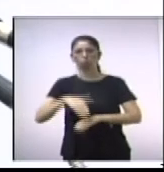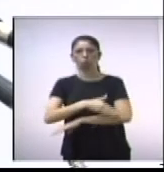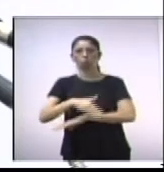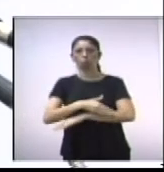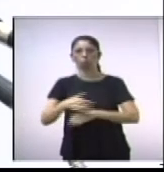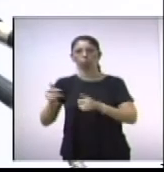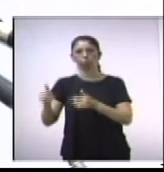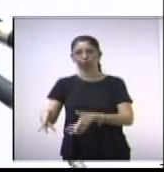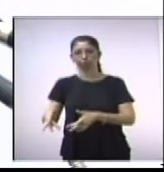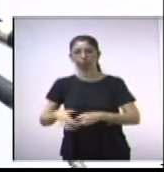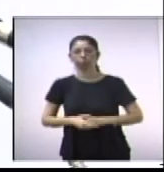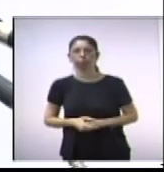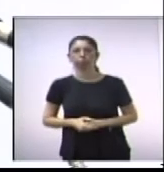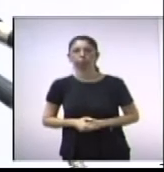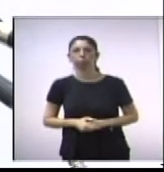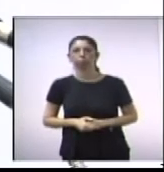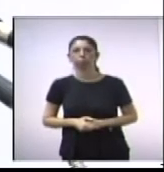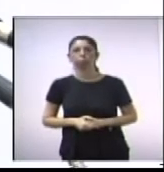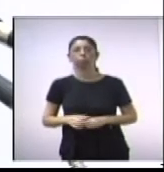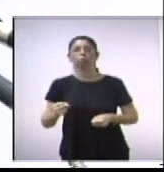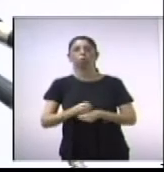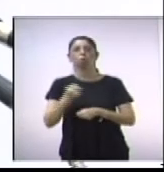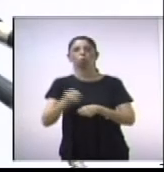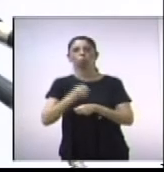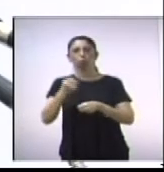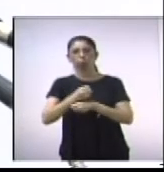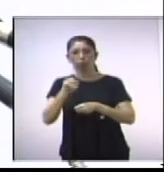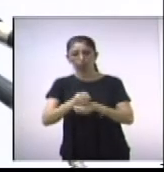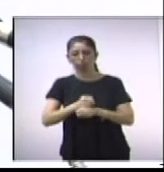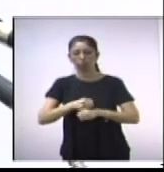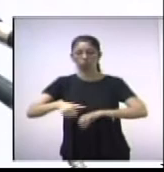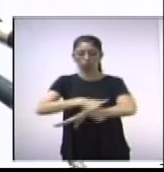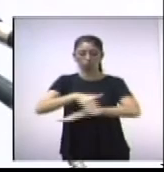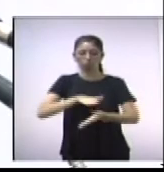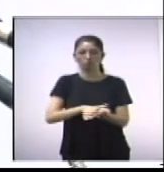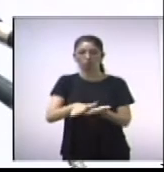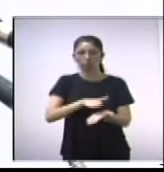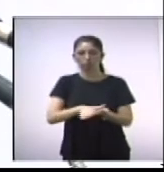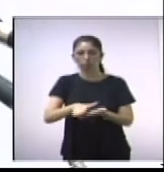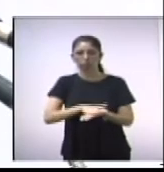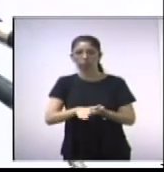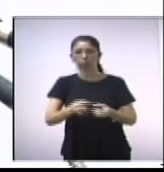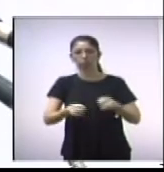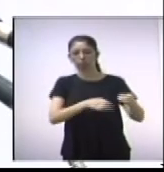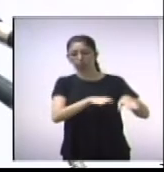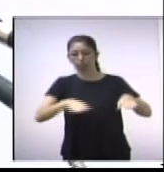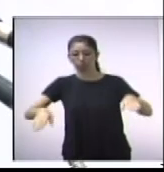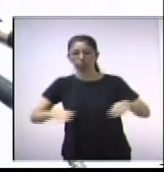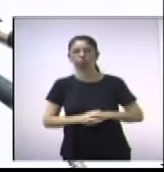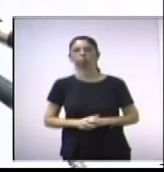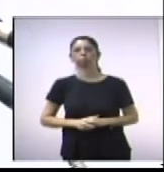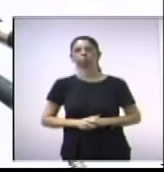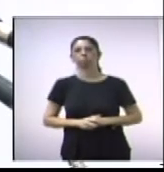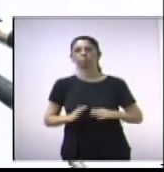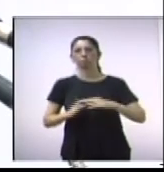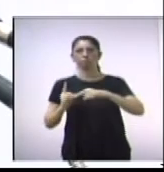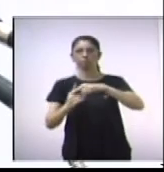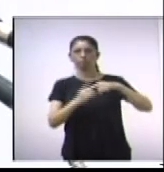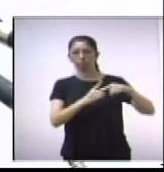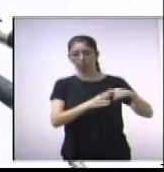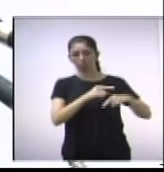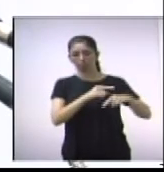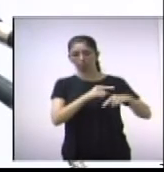Mota, que requer informações ao Executivo quanto à construção de pavimentação asfáltica do pátio de estacionamento do cemitério municipal Parque das